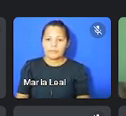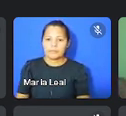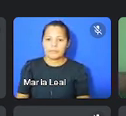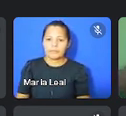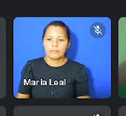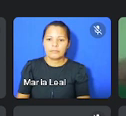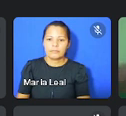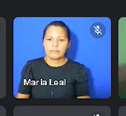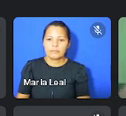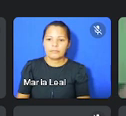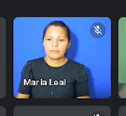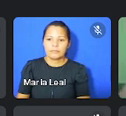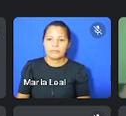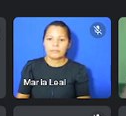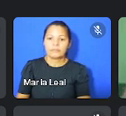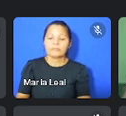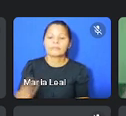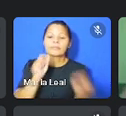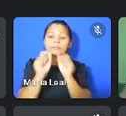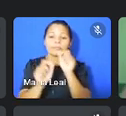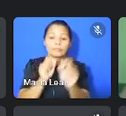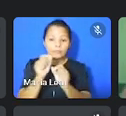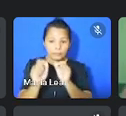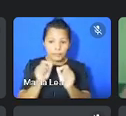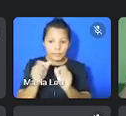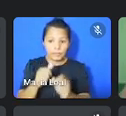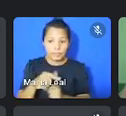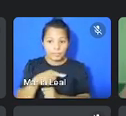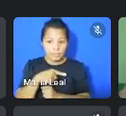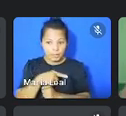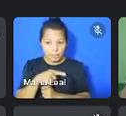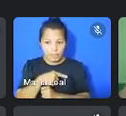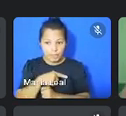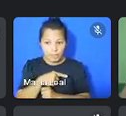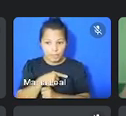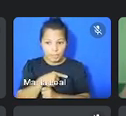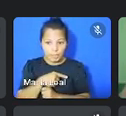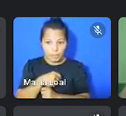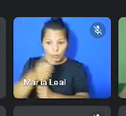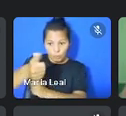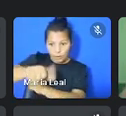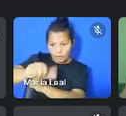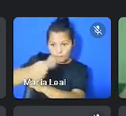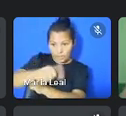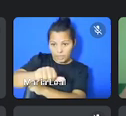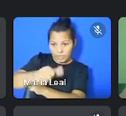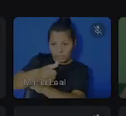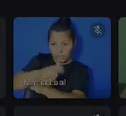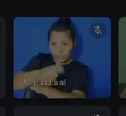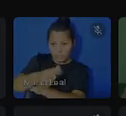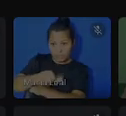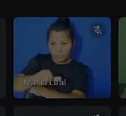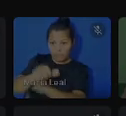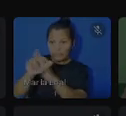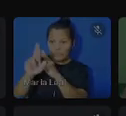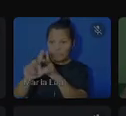E reforçando, quem teve uma nota muito diferente entre membros do mesmo